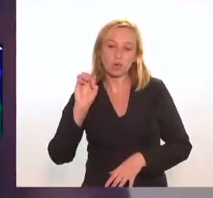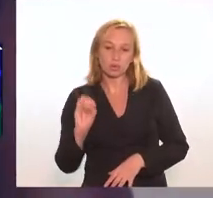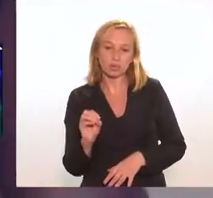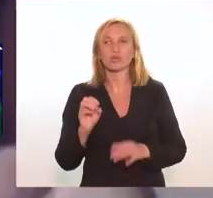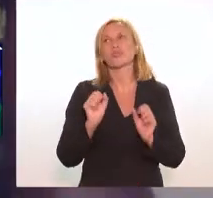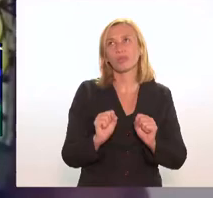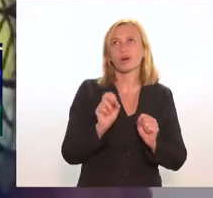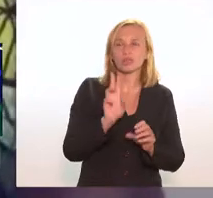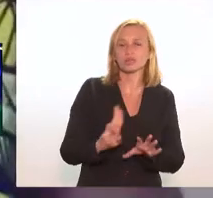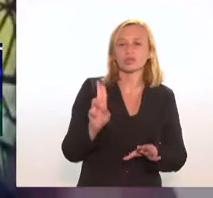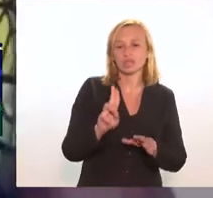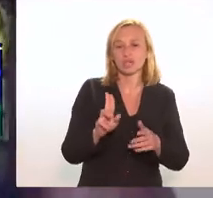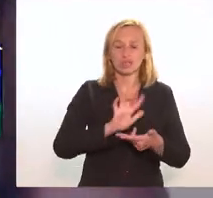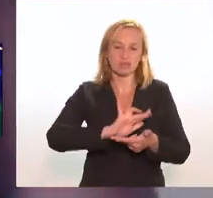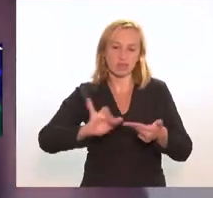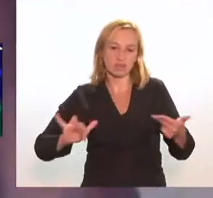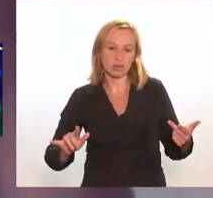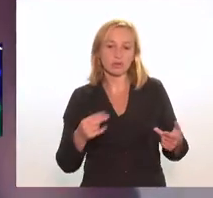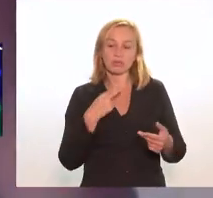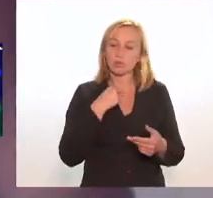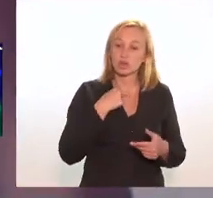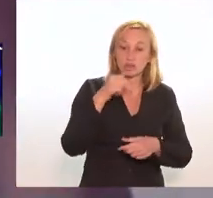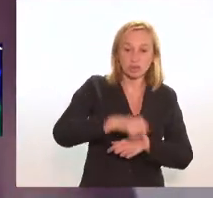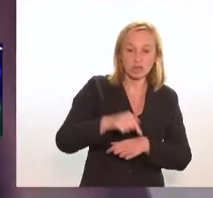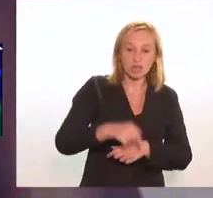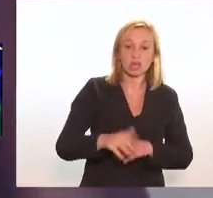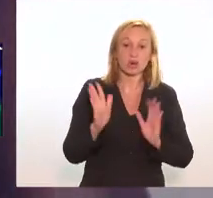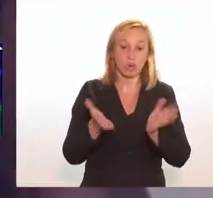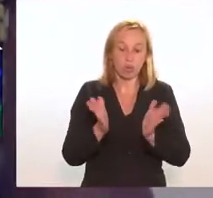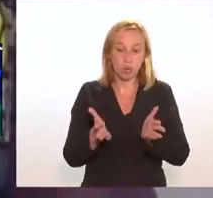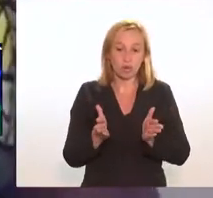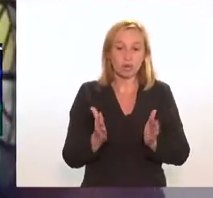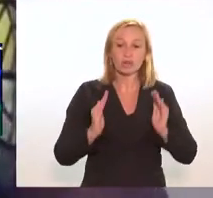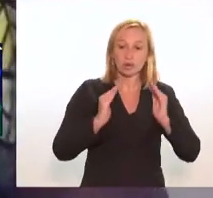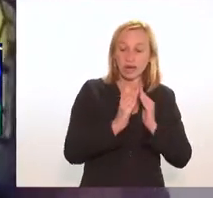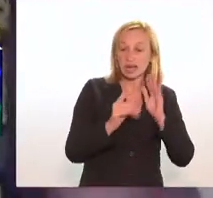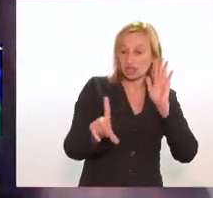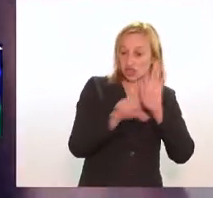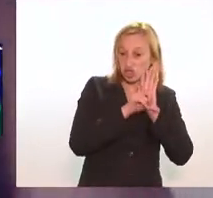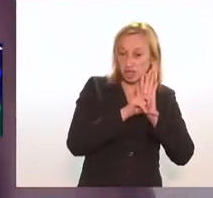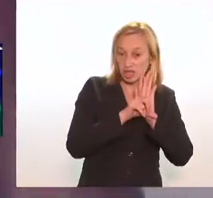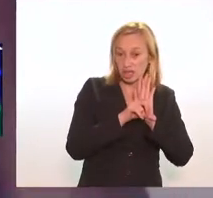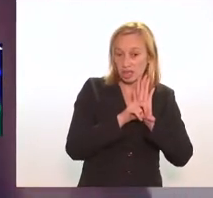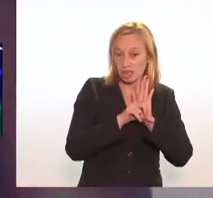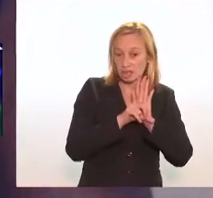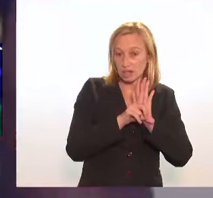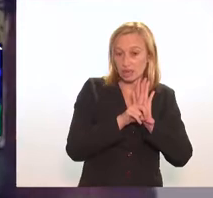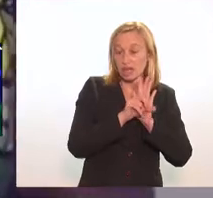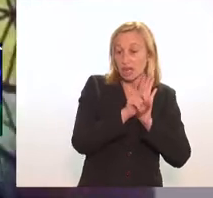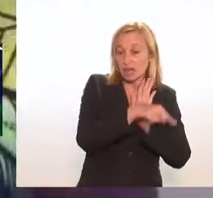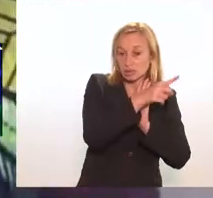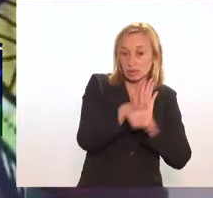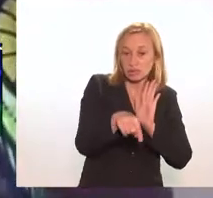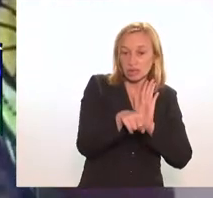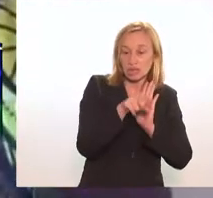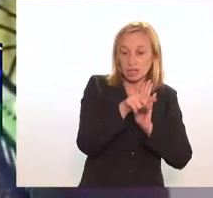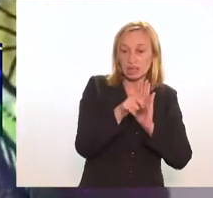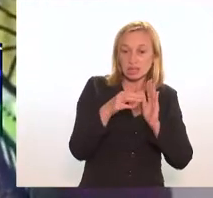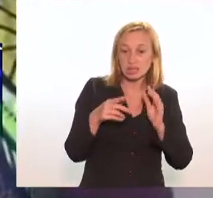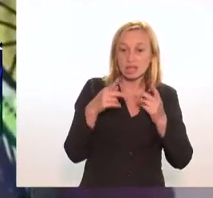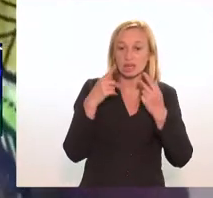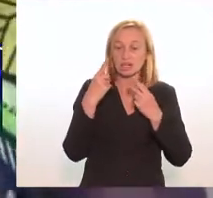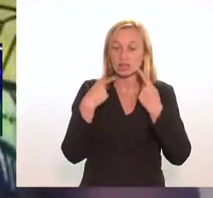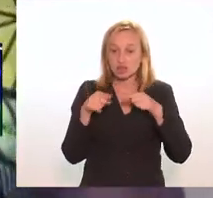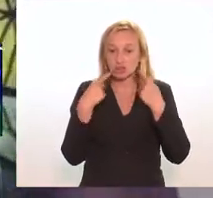por várias formas. O que nós não podemos aqui fazer hoje, enquanto Casa Legislativa, é censurar que esse debate